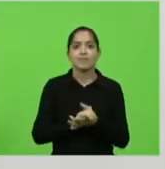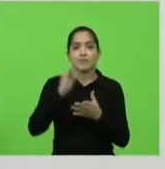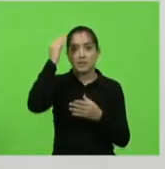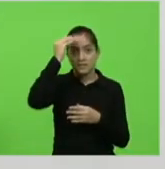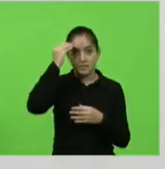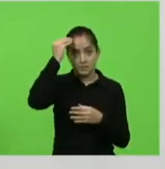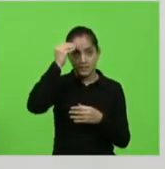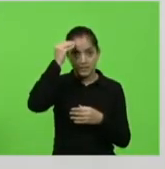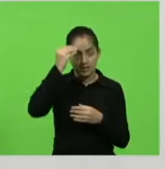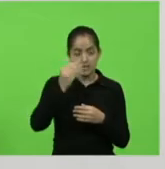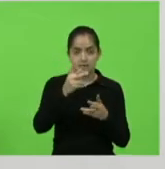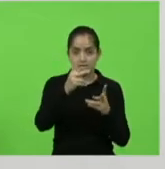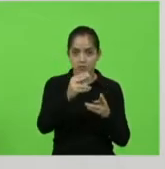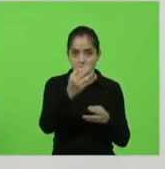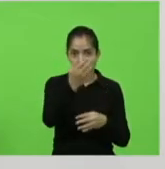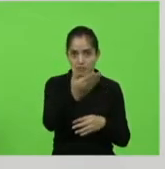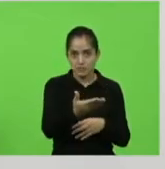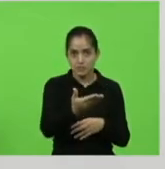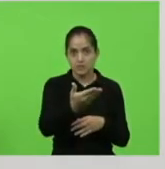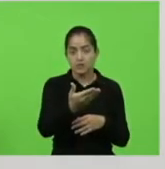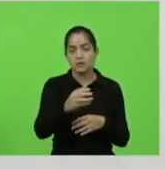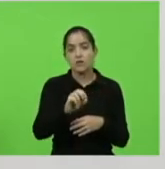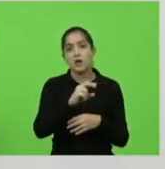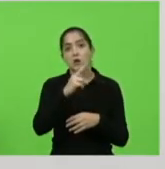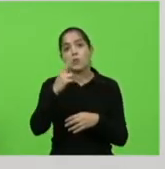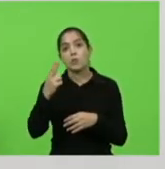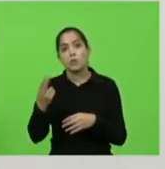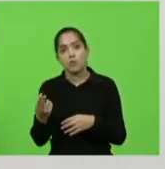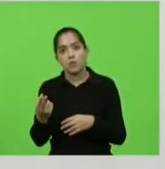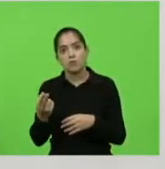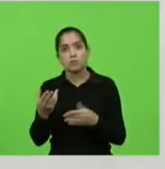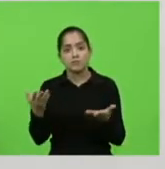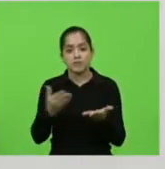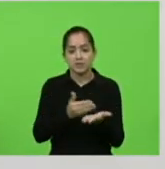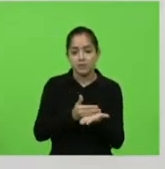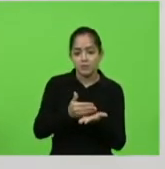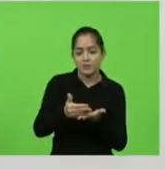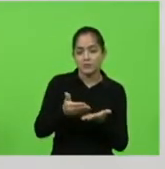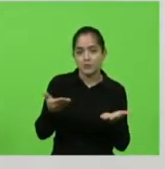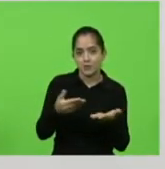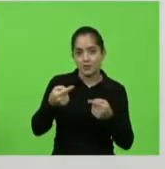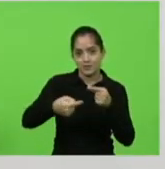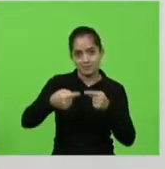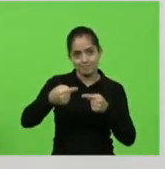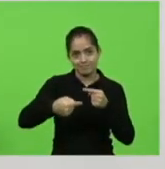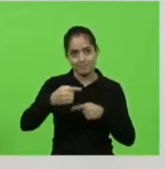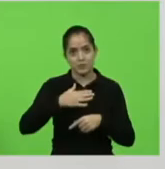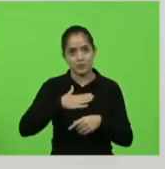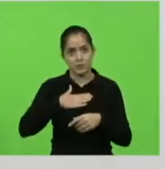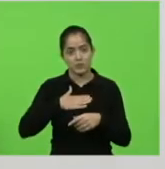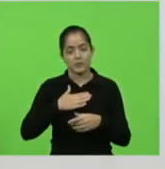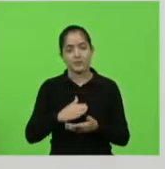como Vossa Excelência, ou para quem recém começou a vida política, como no meu caso.